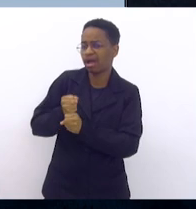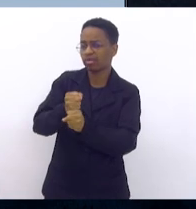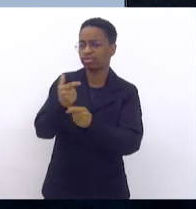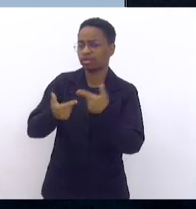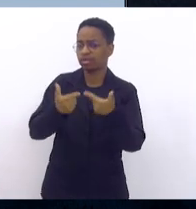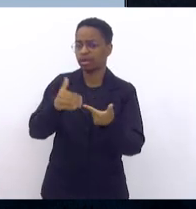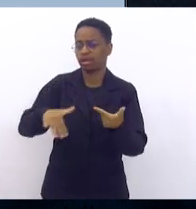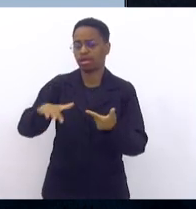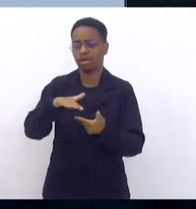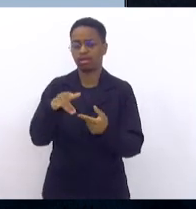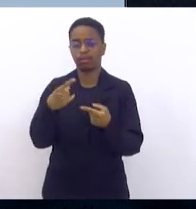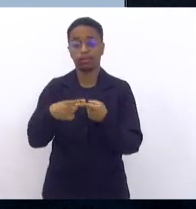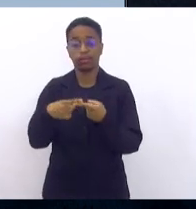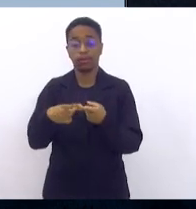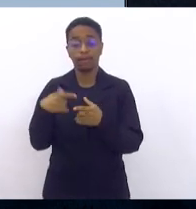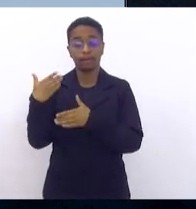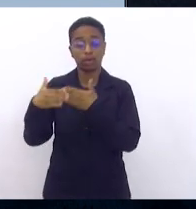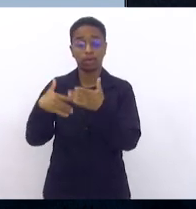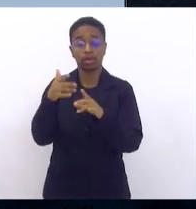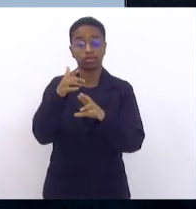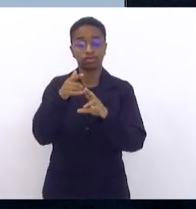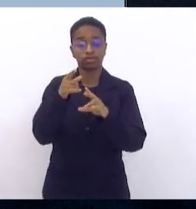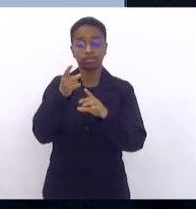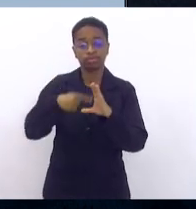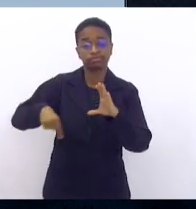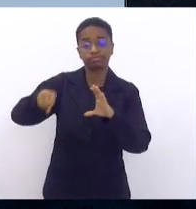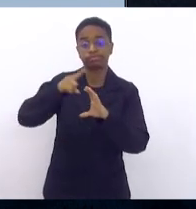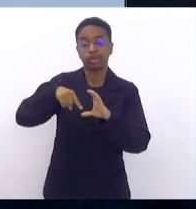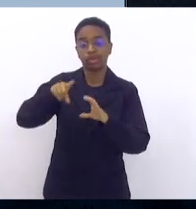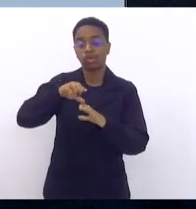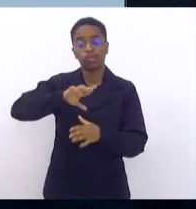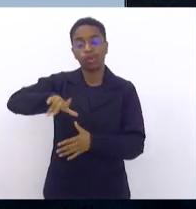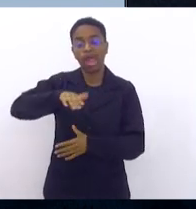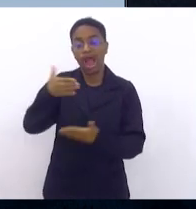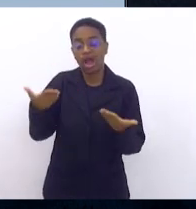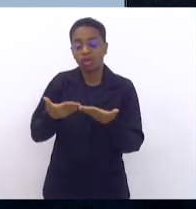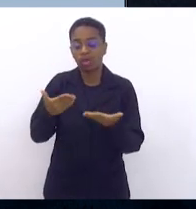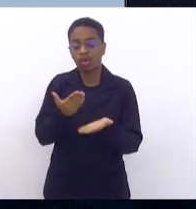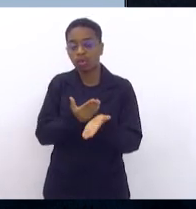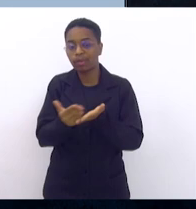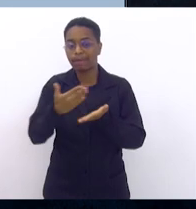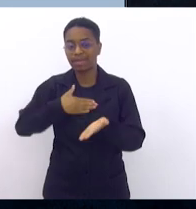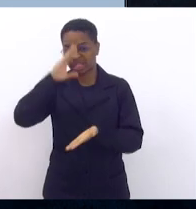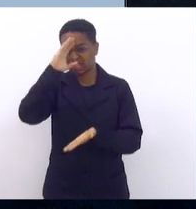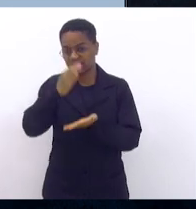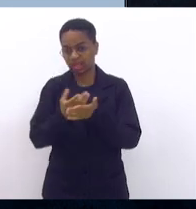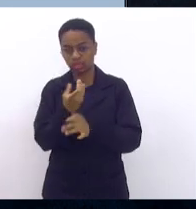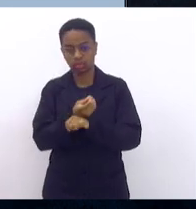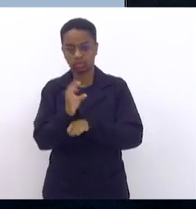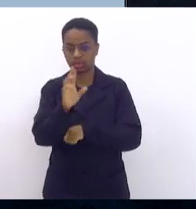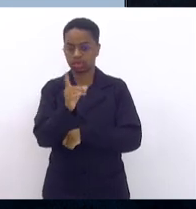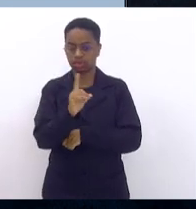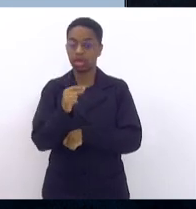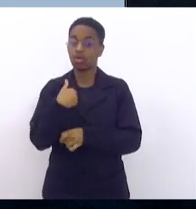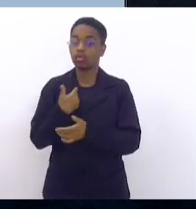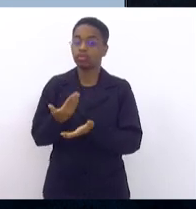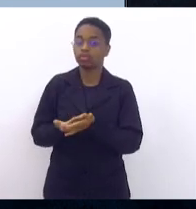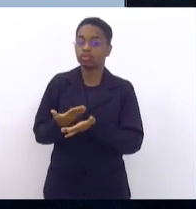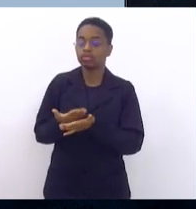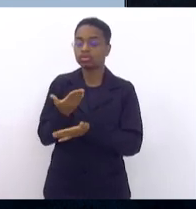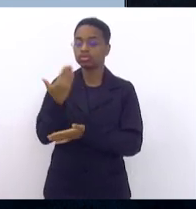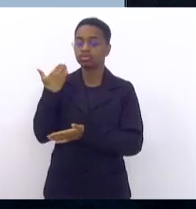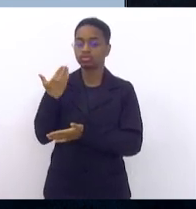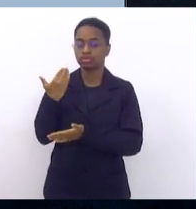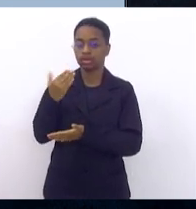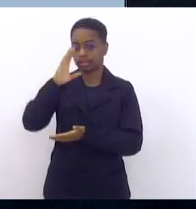anos esse processo é circular ele não começa agora né Na Minha tese doutorado lá atrás eu estudava e